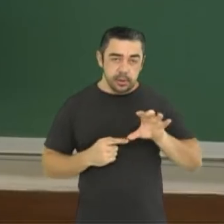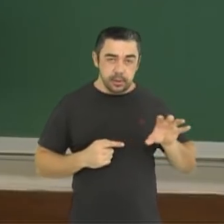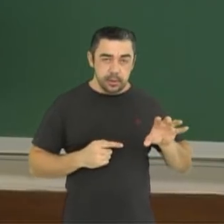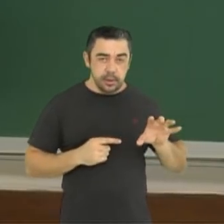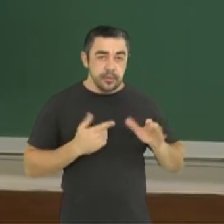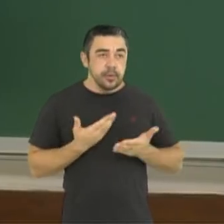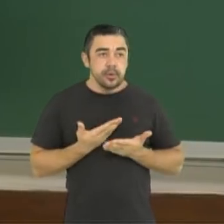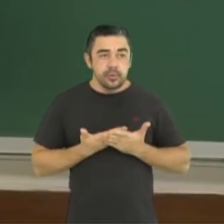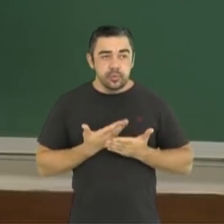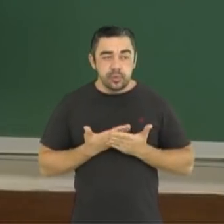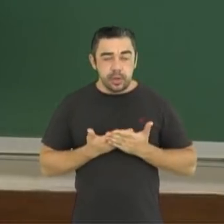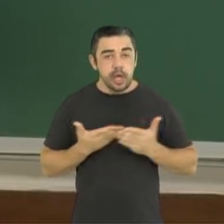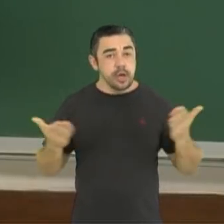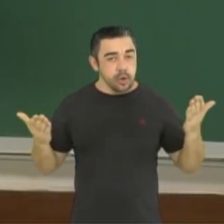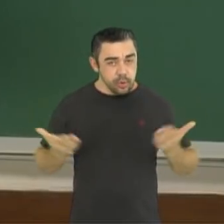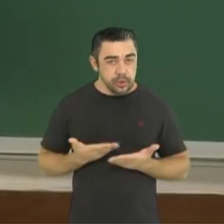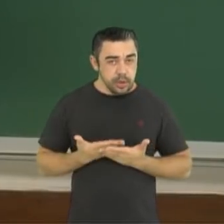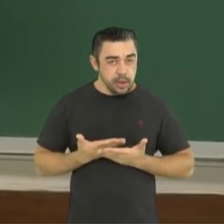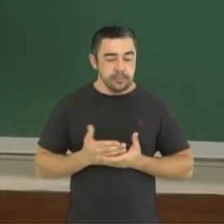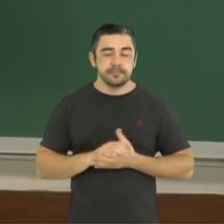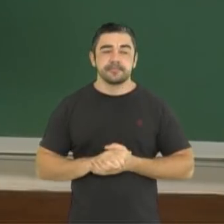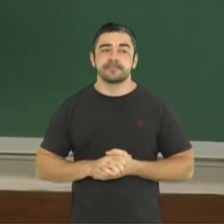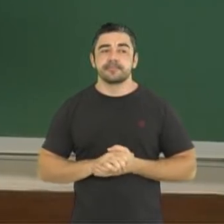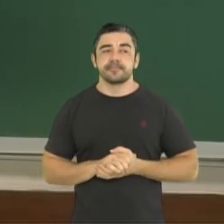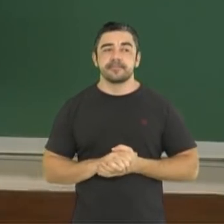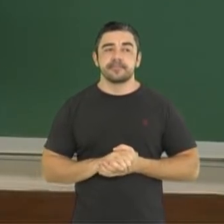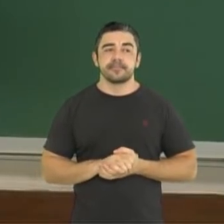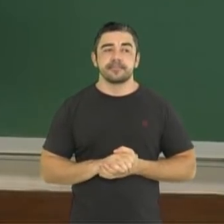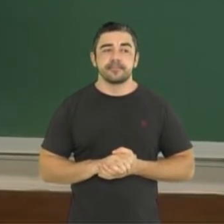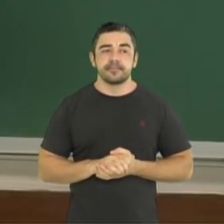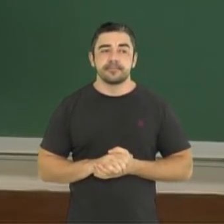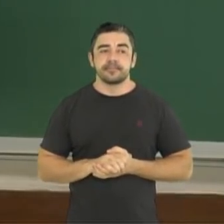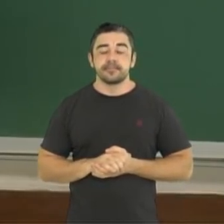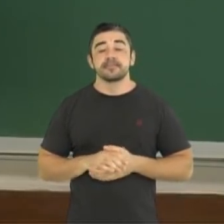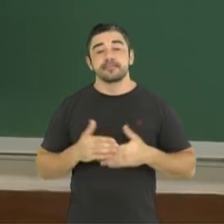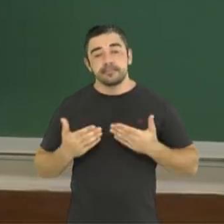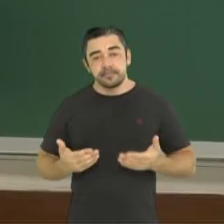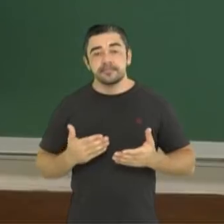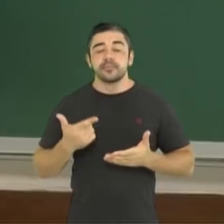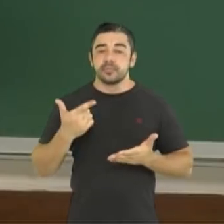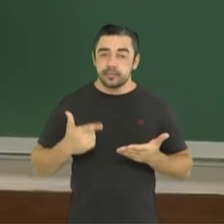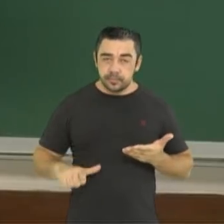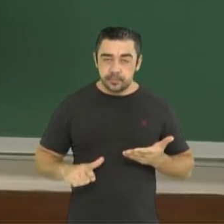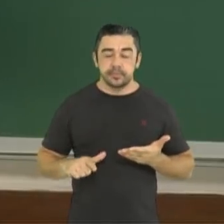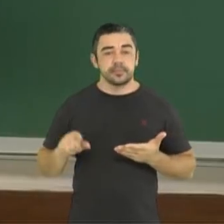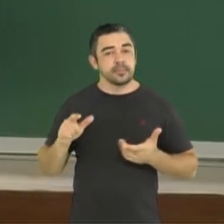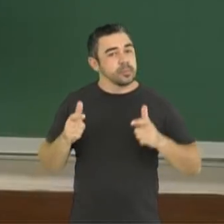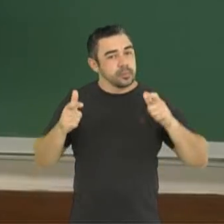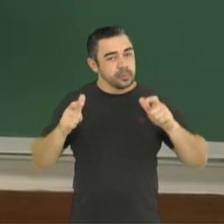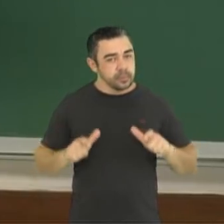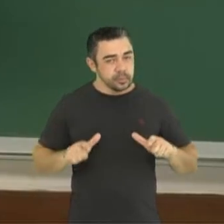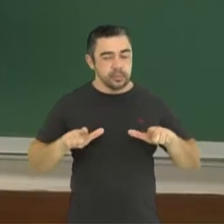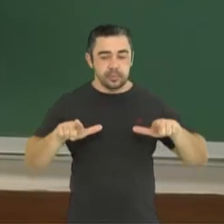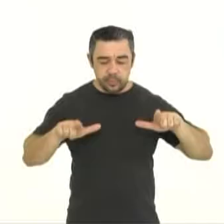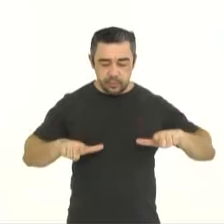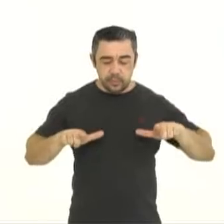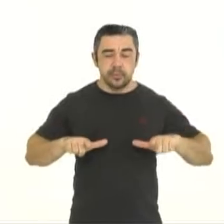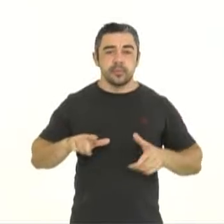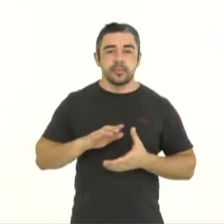nós vamos estudar tudo isso na aula de hoje. Vamos lá, novamente a sua localização, o Vale